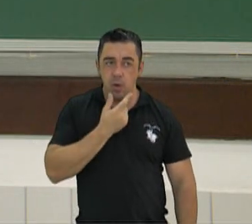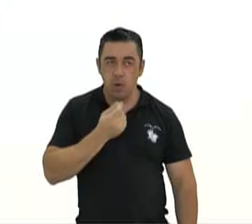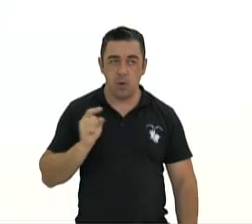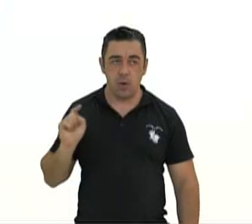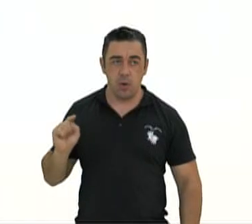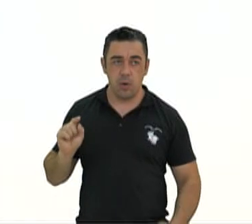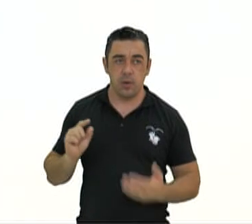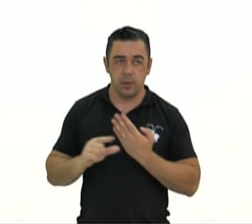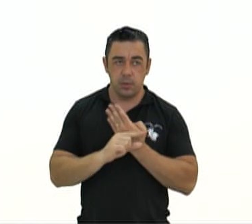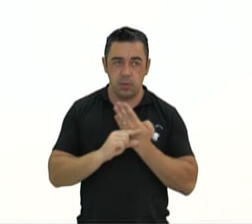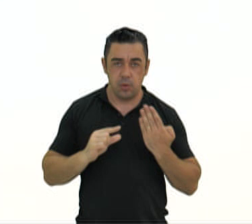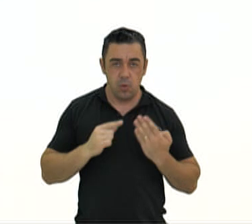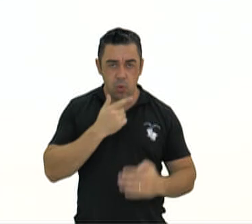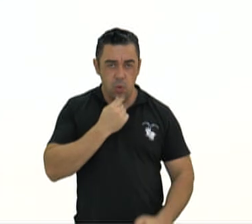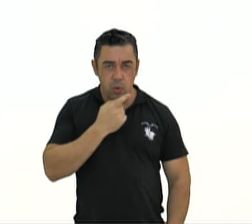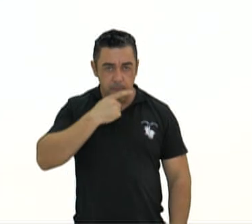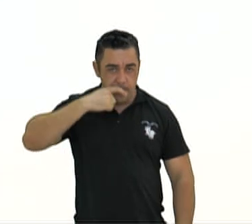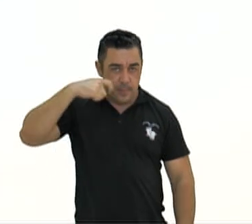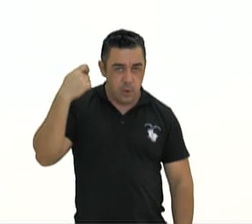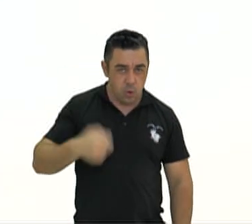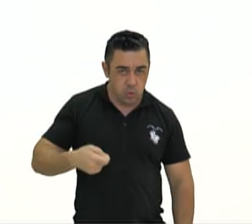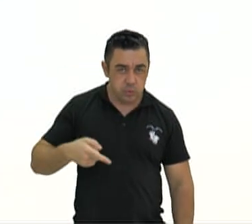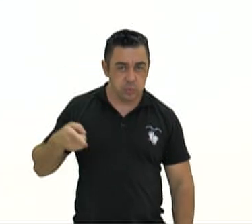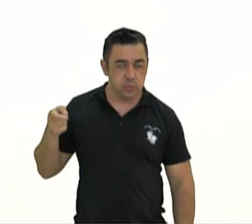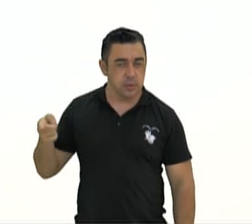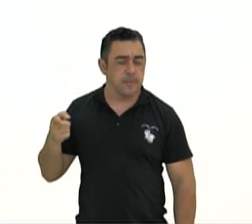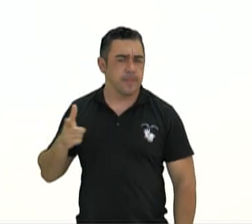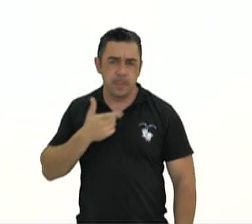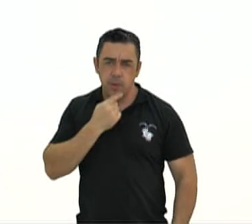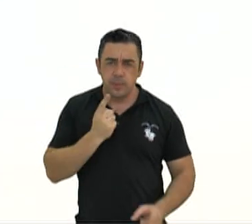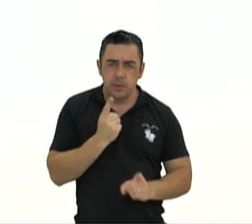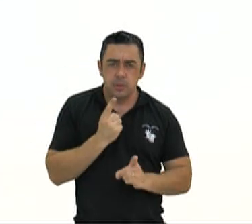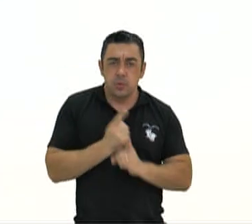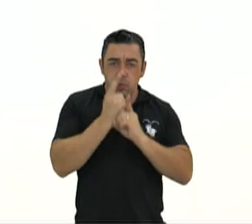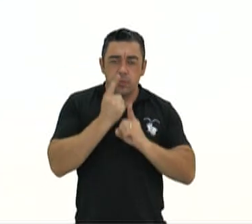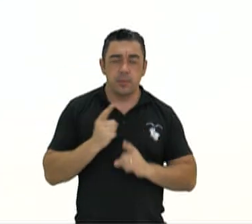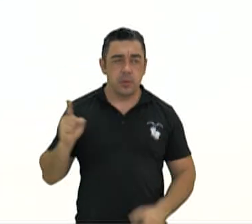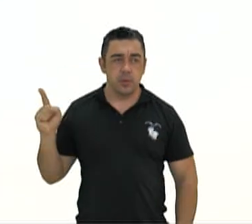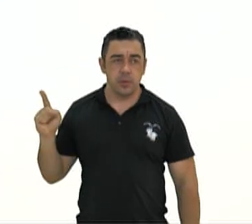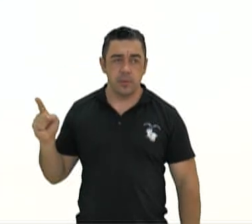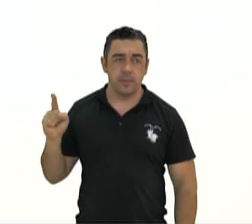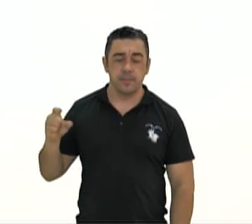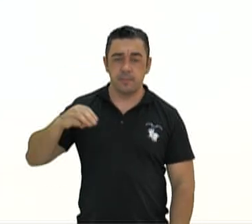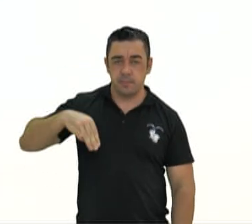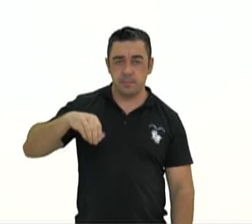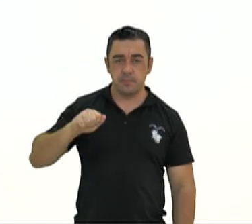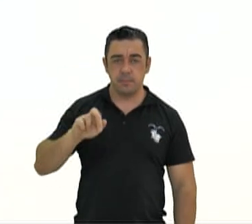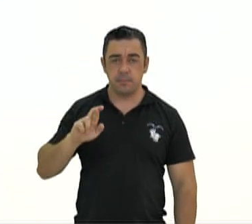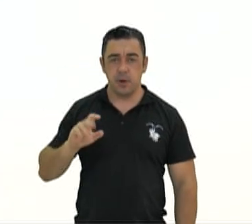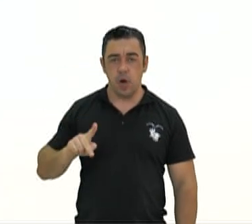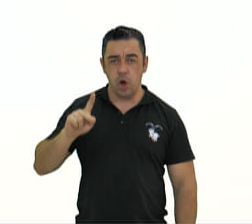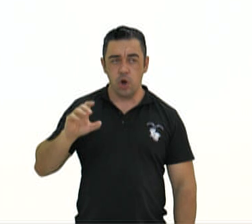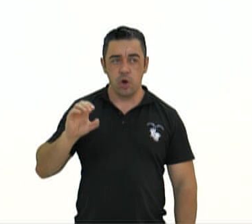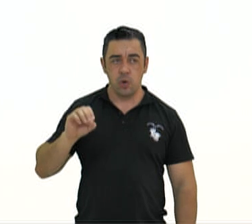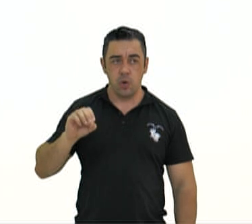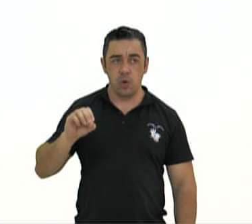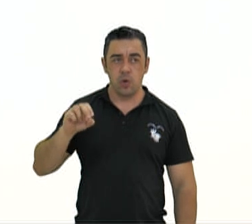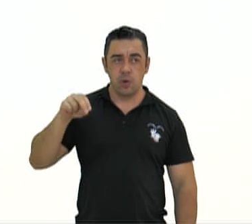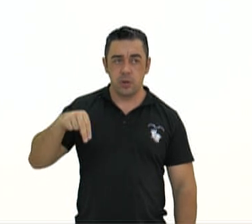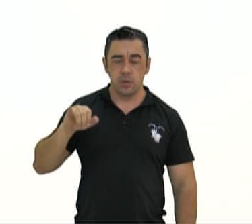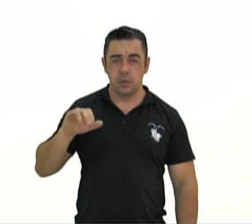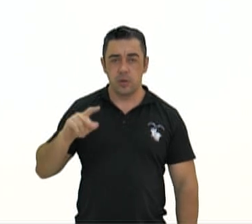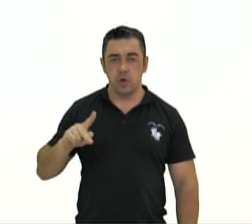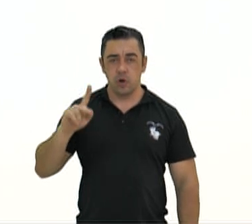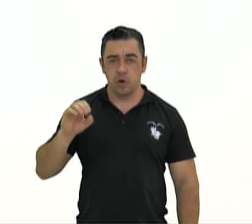o químico russo Markovnikov. Ele percebeu que o bromo